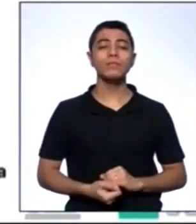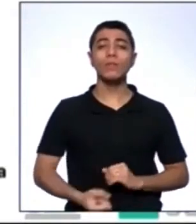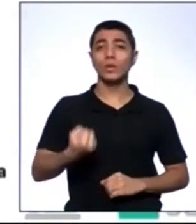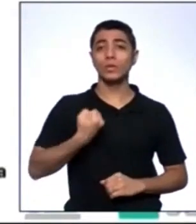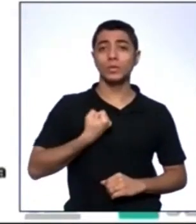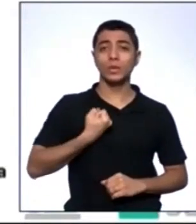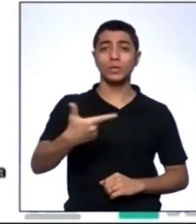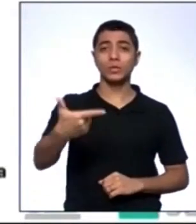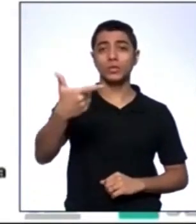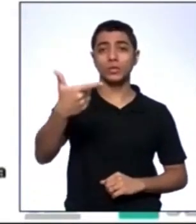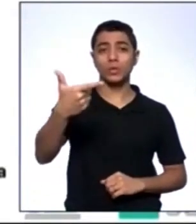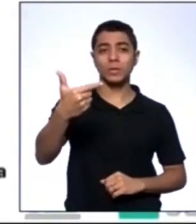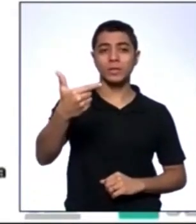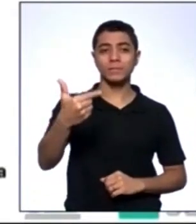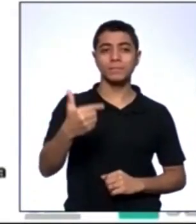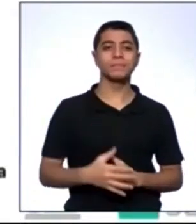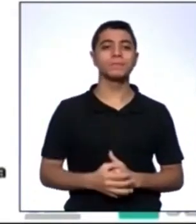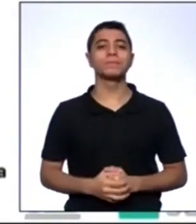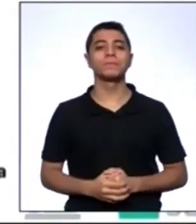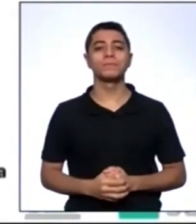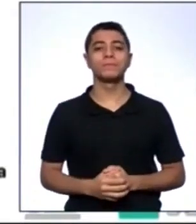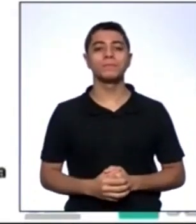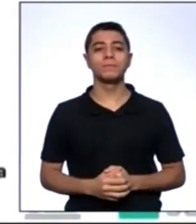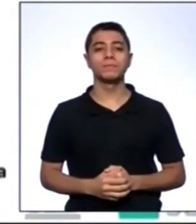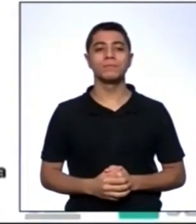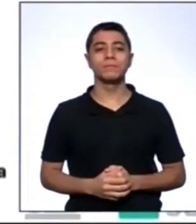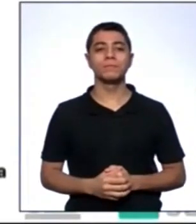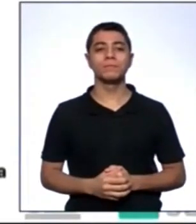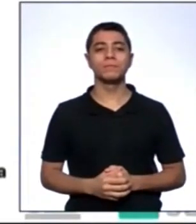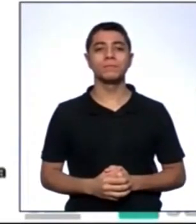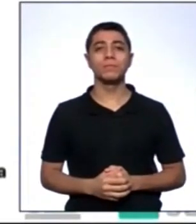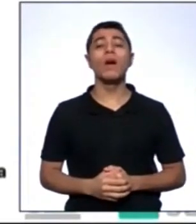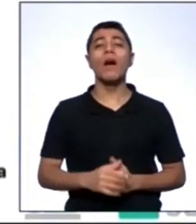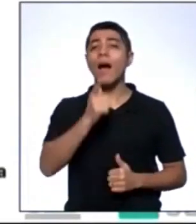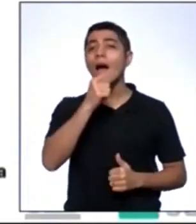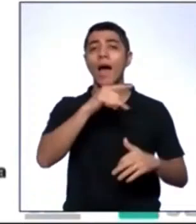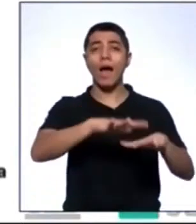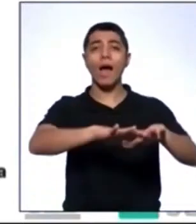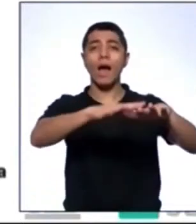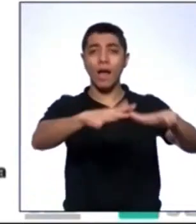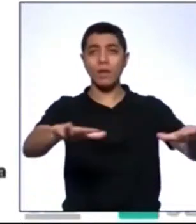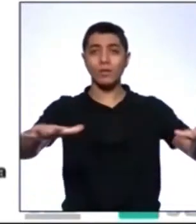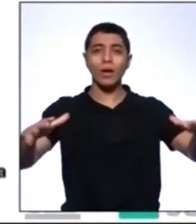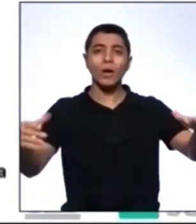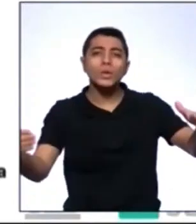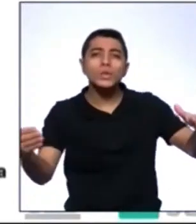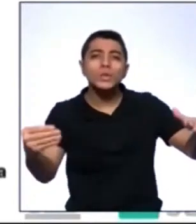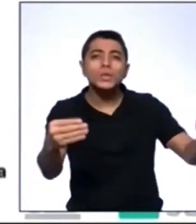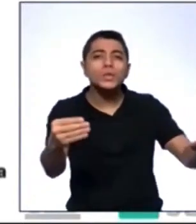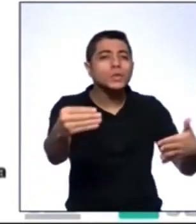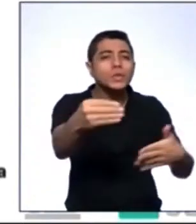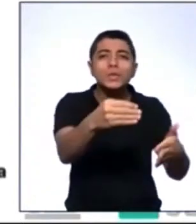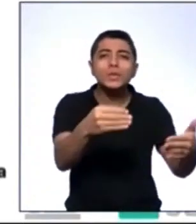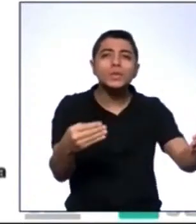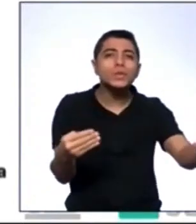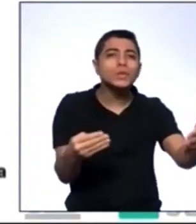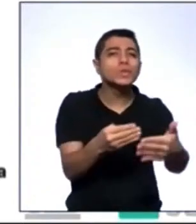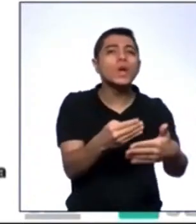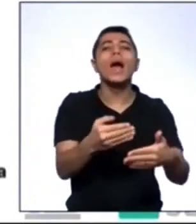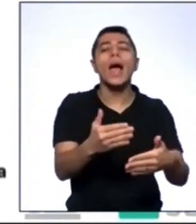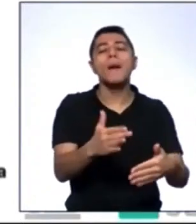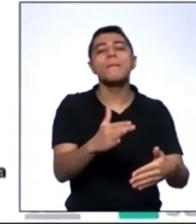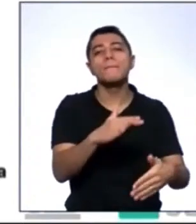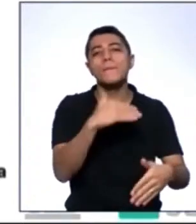fenômenos responsáveis pela mortalidade de parte das espécies aquáticas e em regiões próximas a